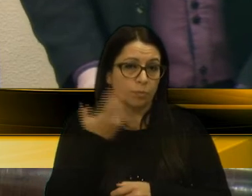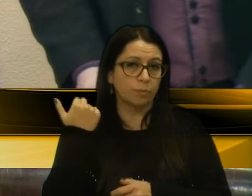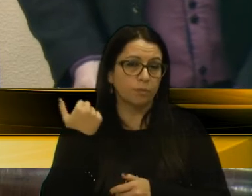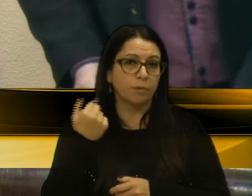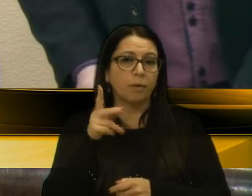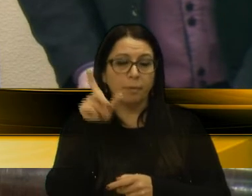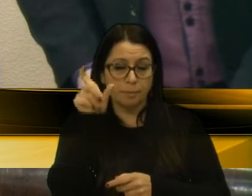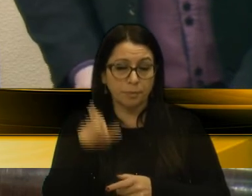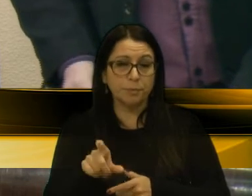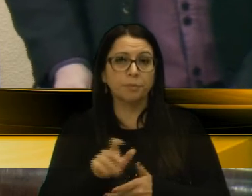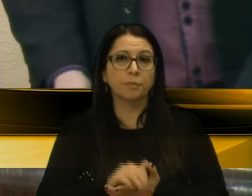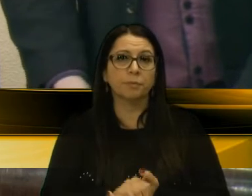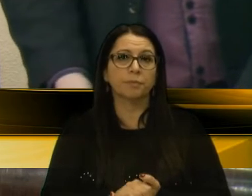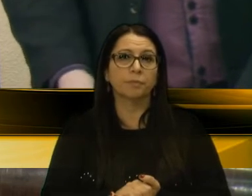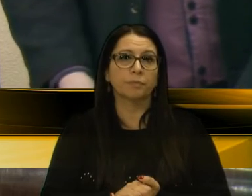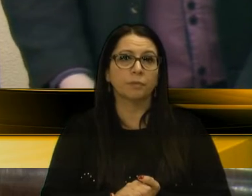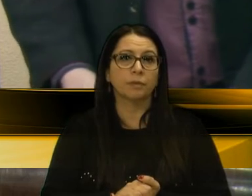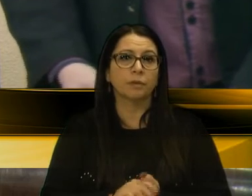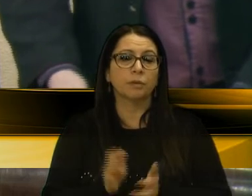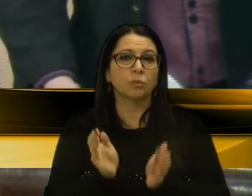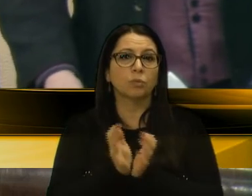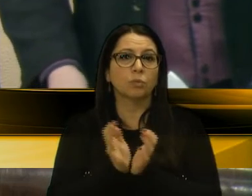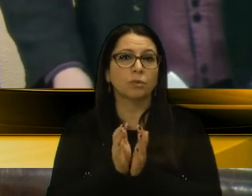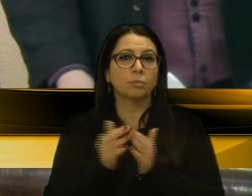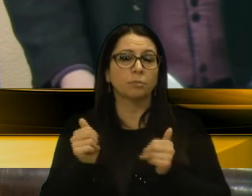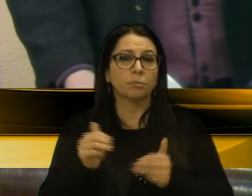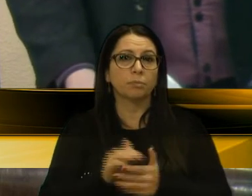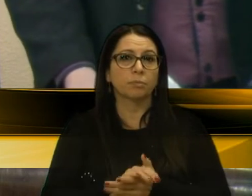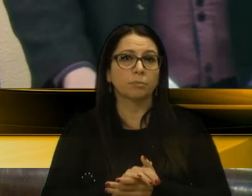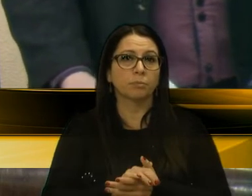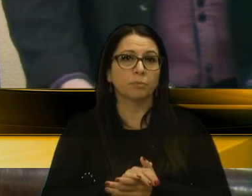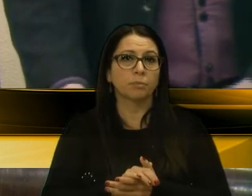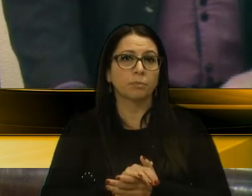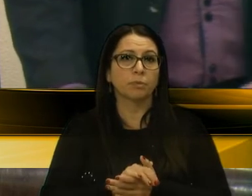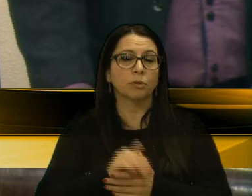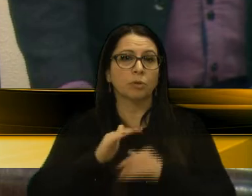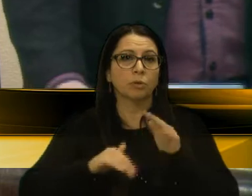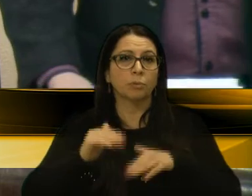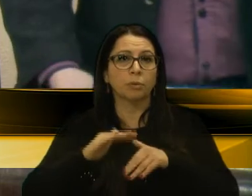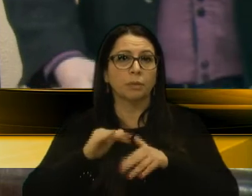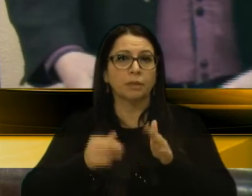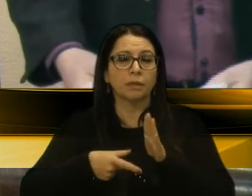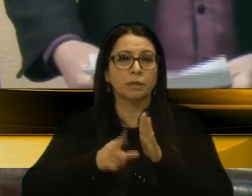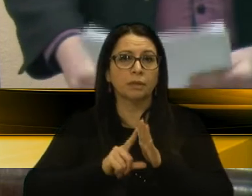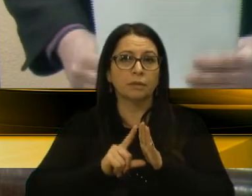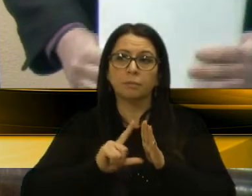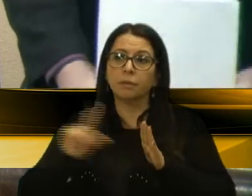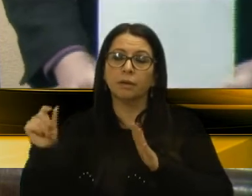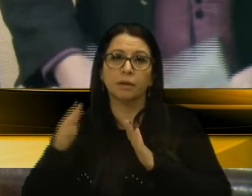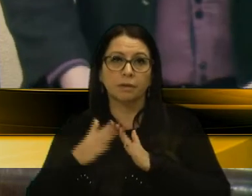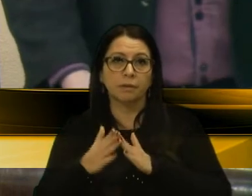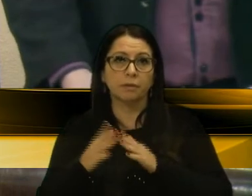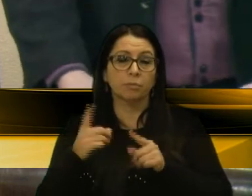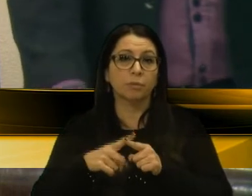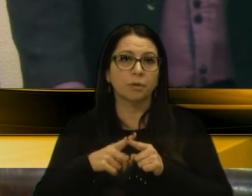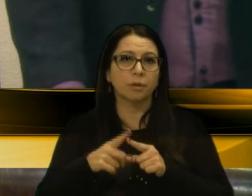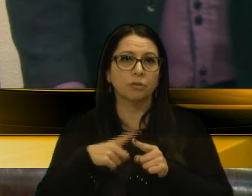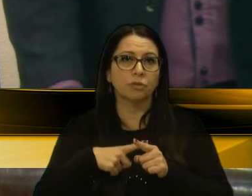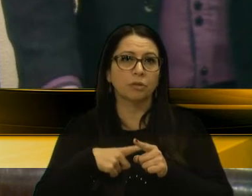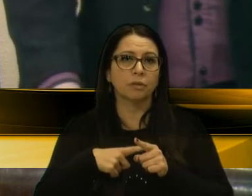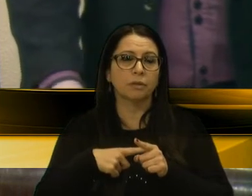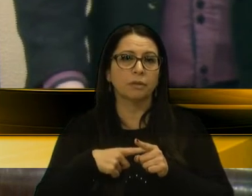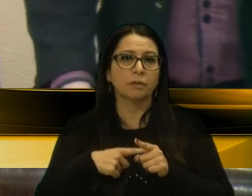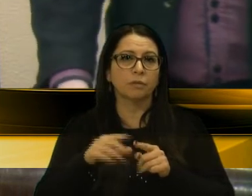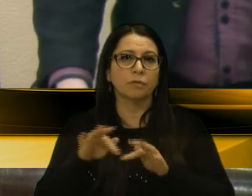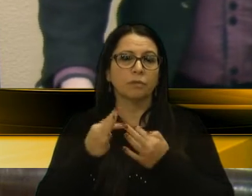uma pessoa que o seu colega pediu, de uma obra, pediu para ir mais cedo para casa, porque eles tinham vivido na